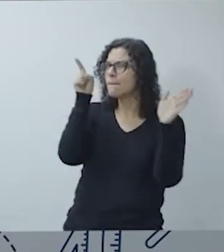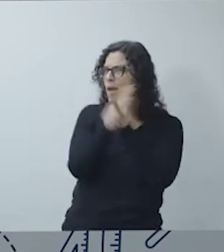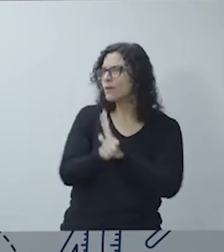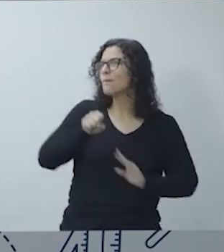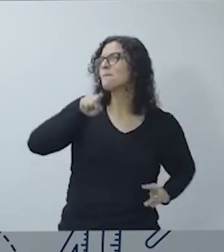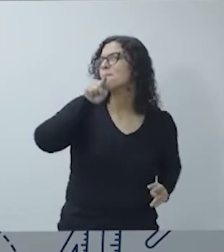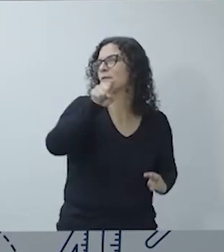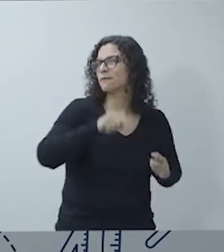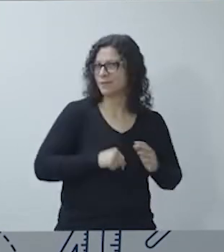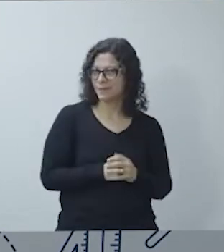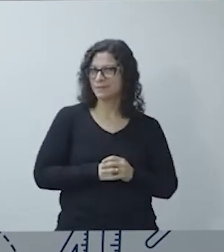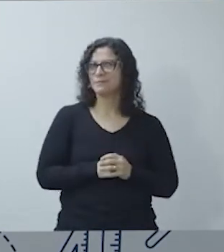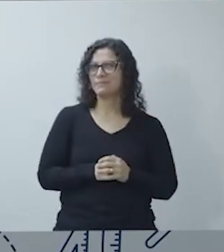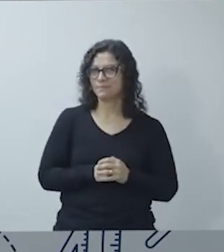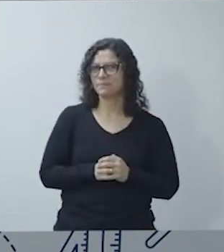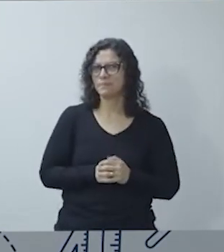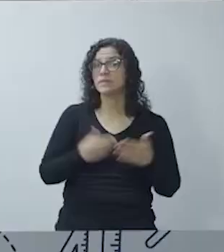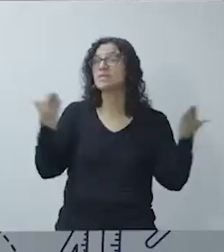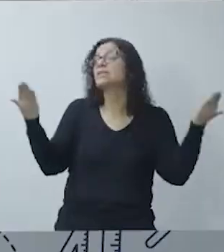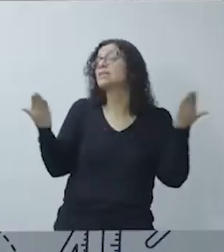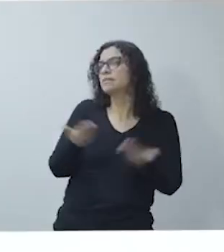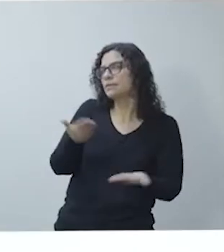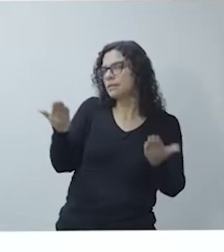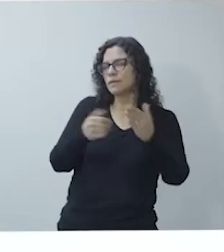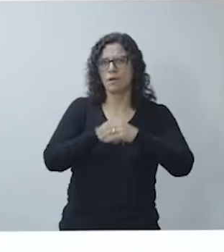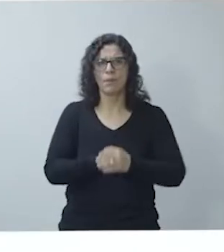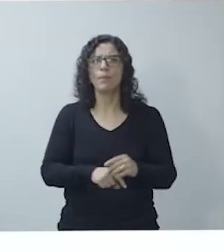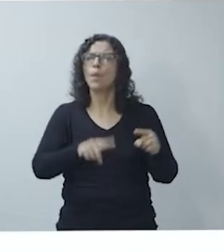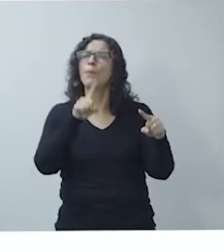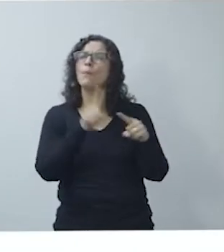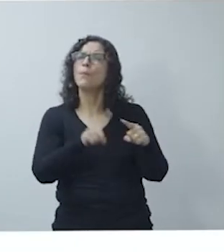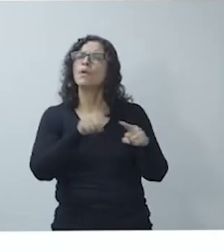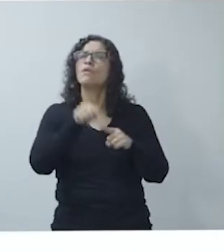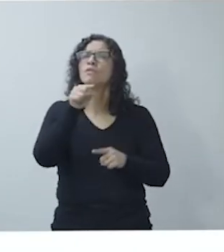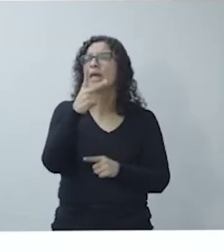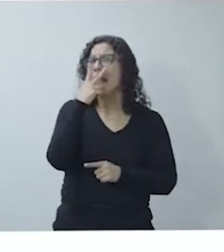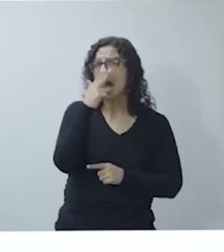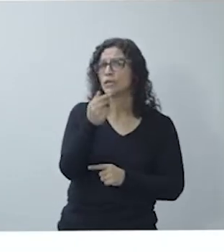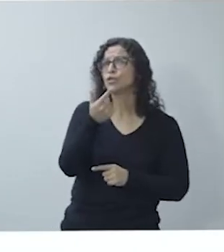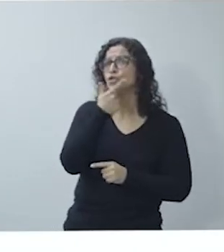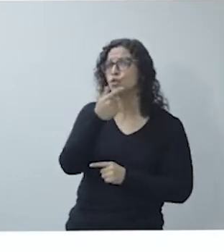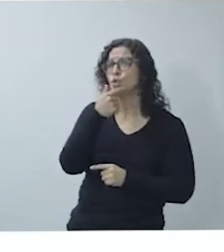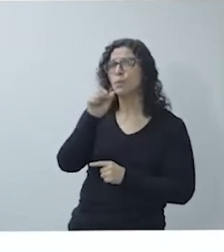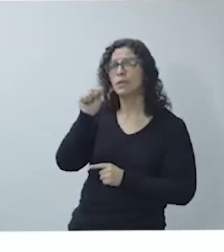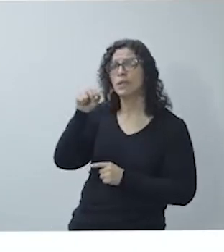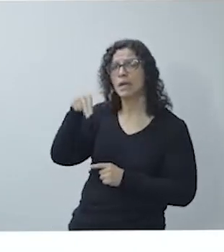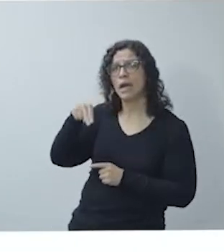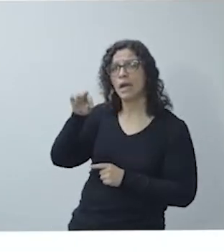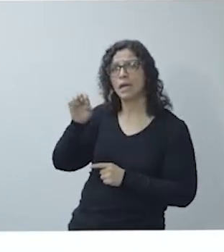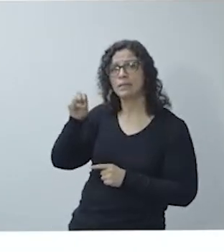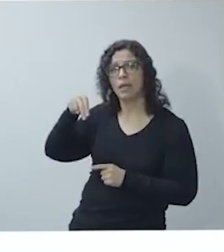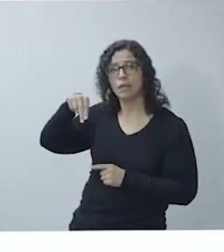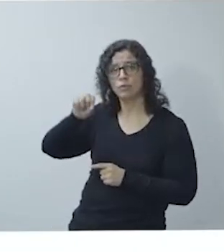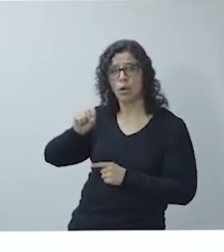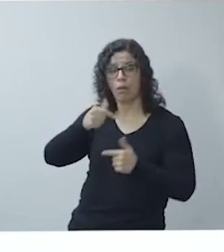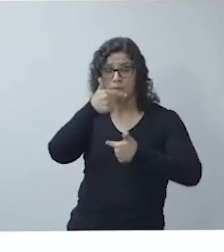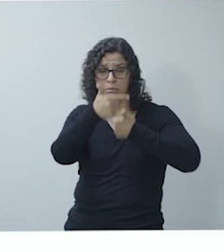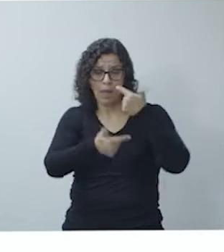para vocês. E agora? Por que você acha que o Antenor não conseguia se